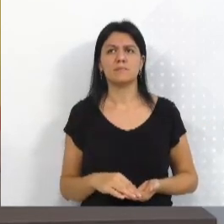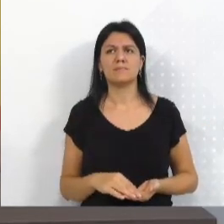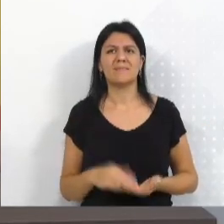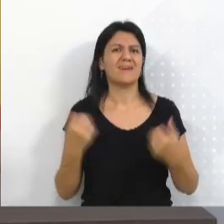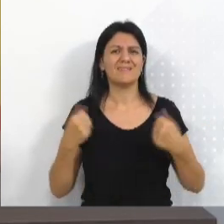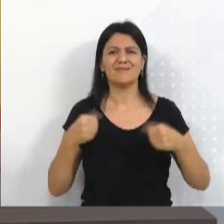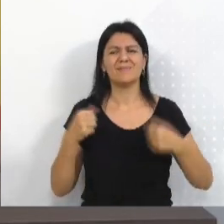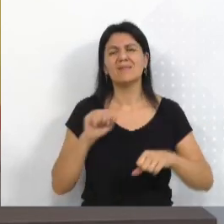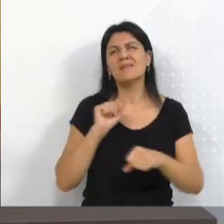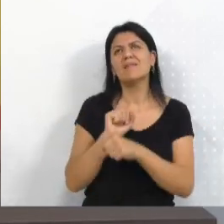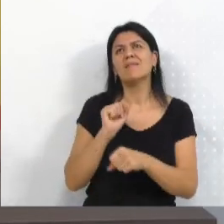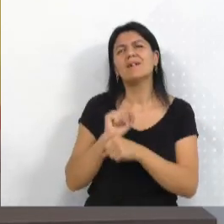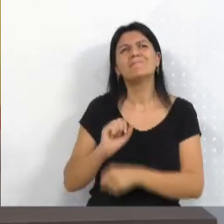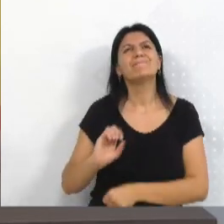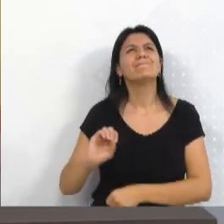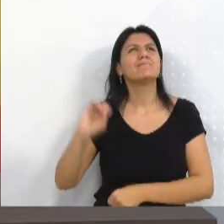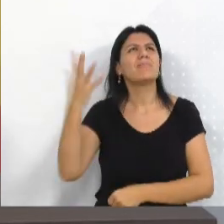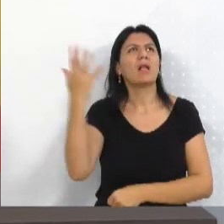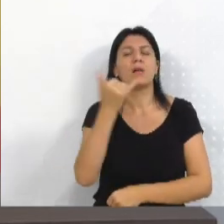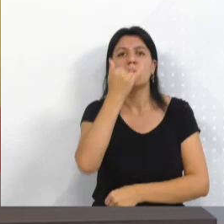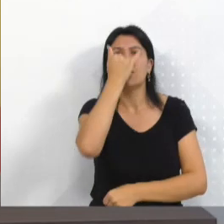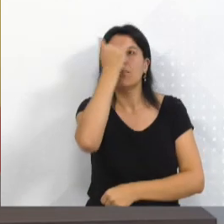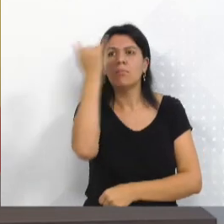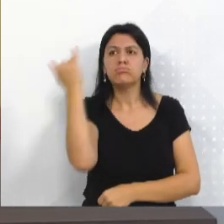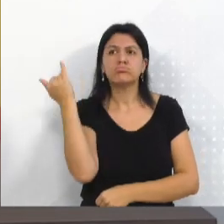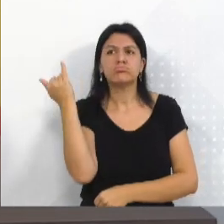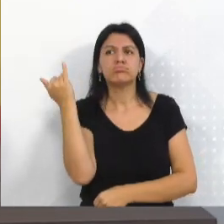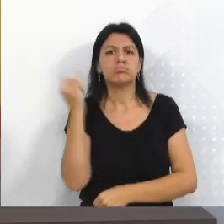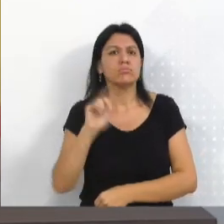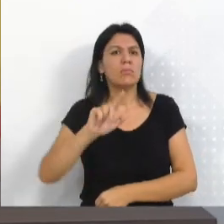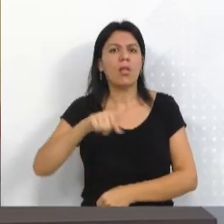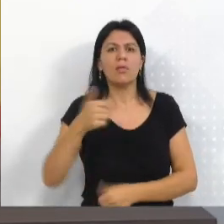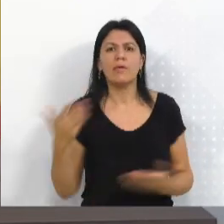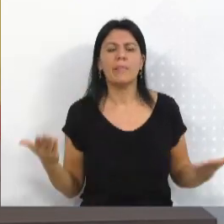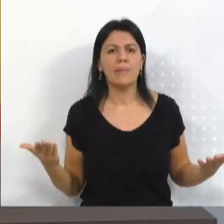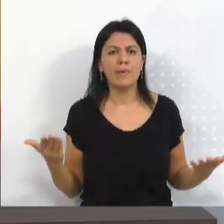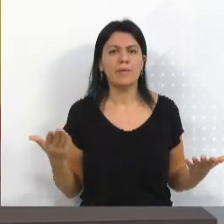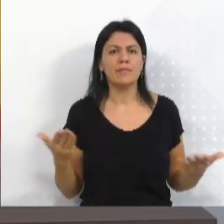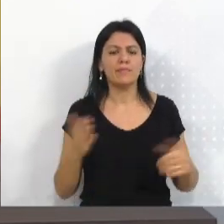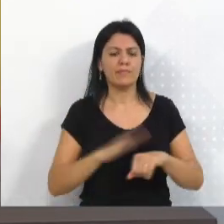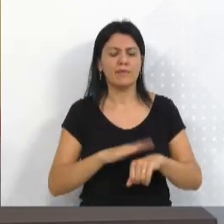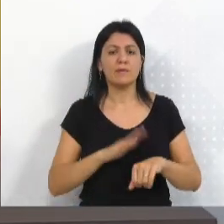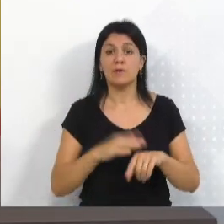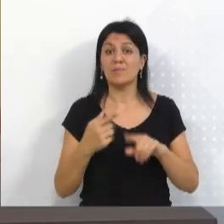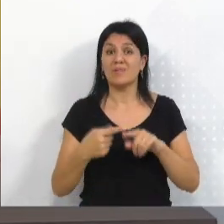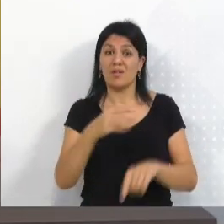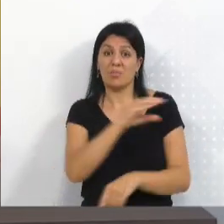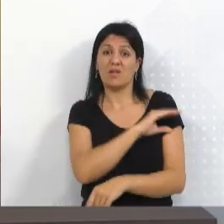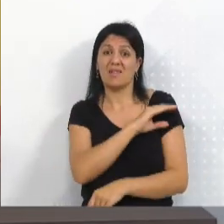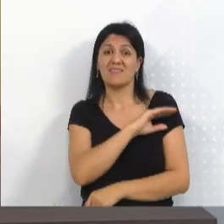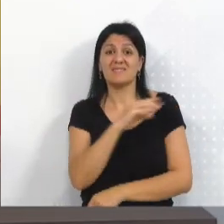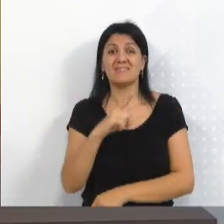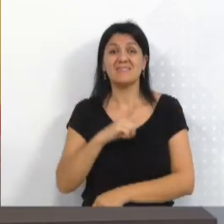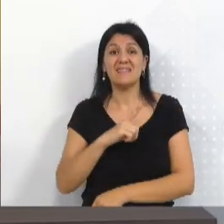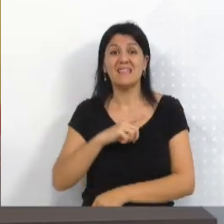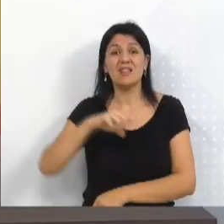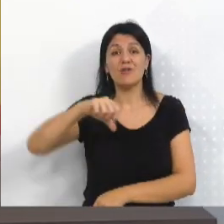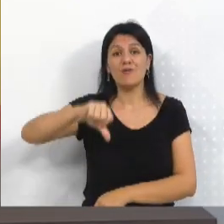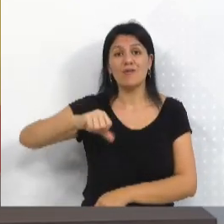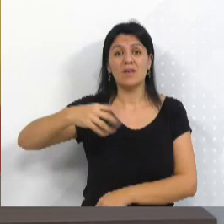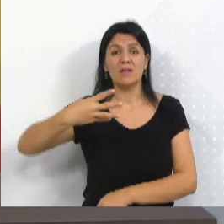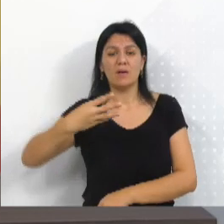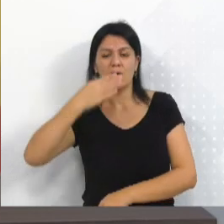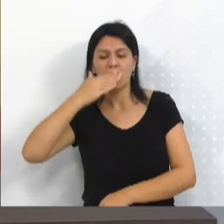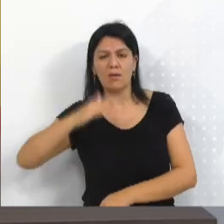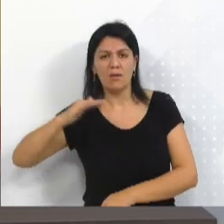esperar acontecer algo não precisa esperar acontecer uma tragédia né e é uma creche que atende 94 crianças são quase sem crianças que estão lá dentro